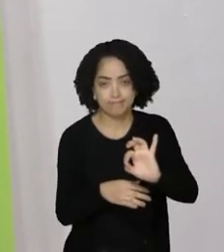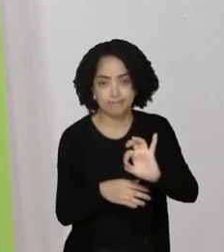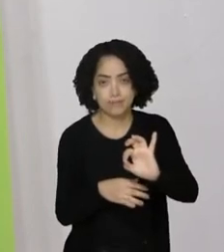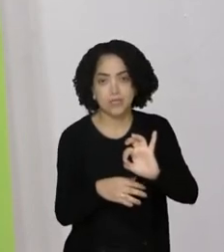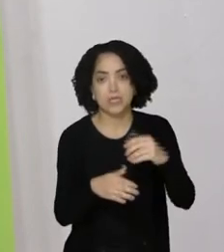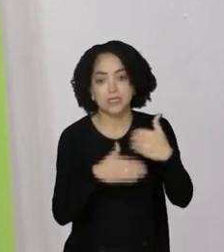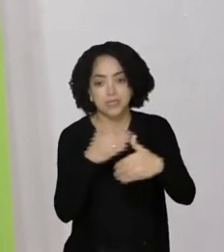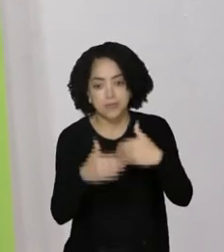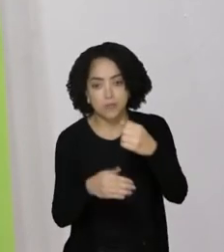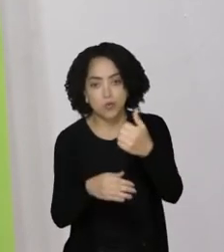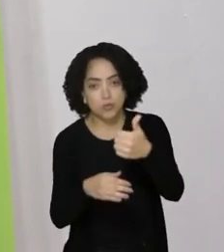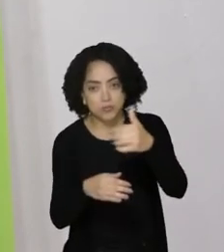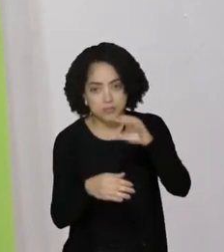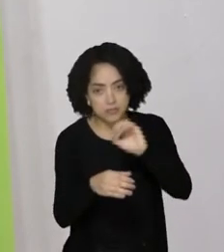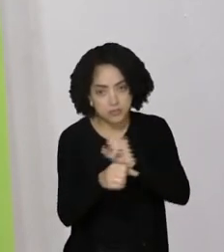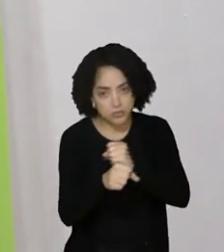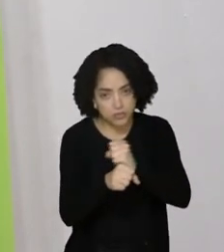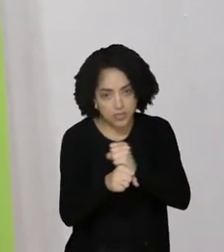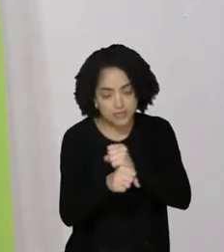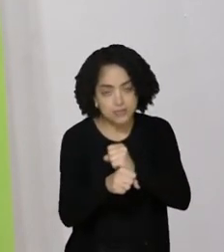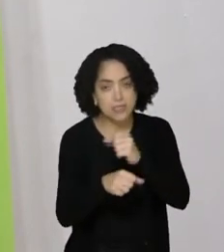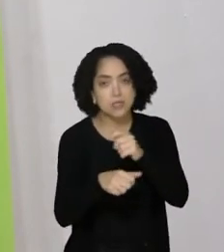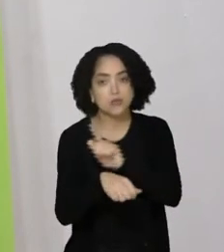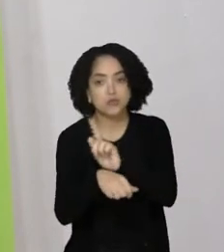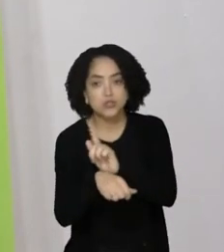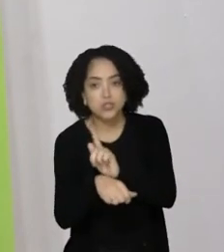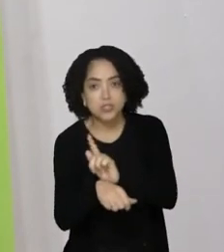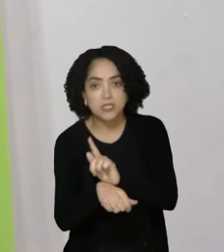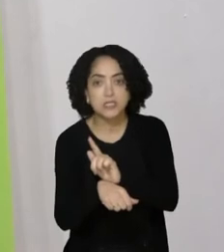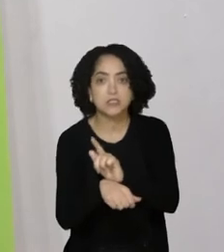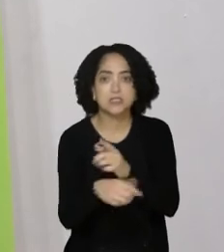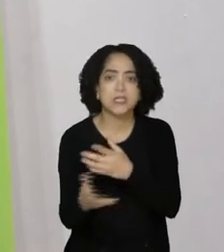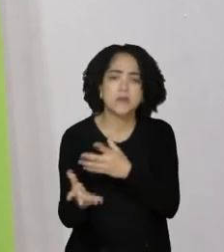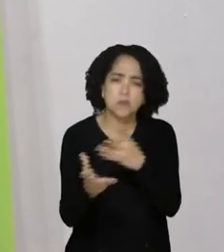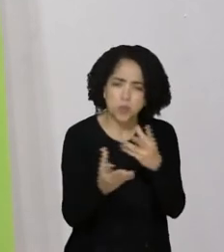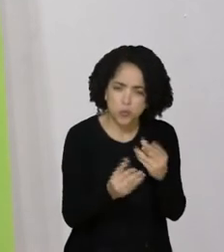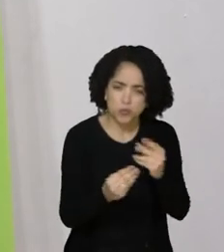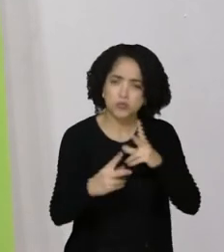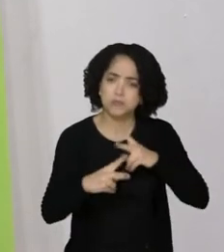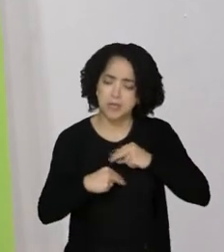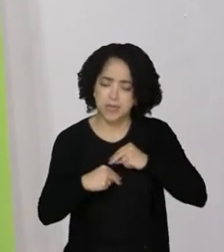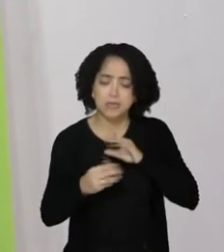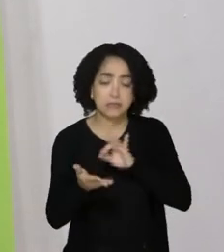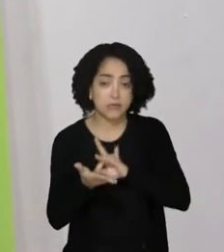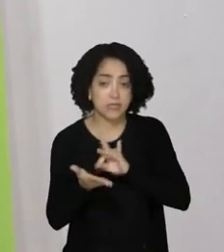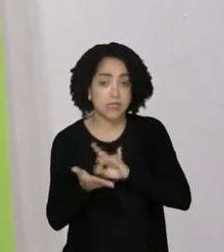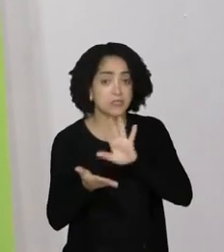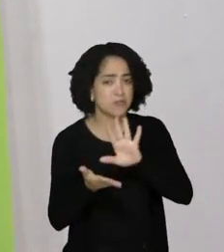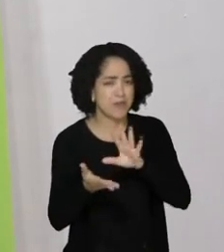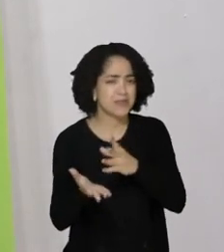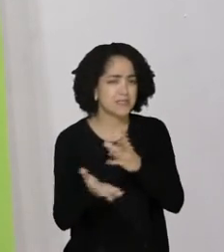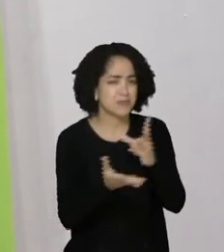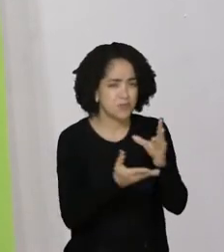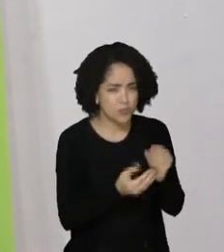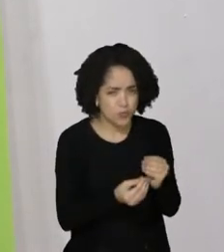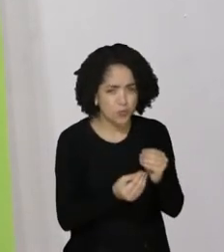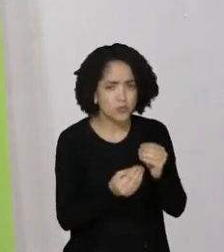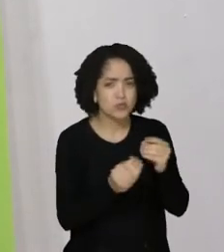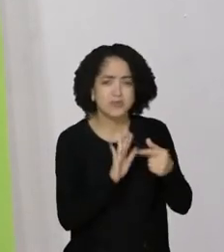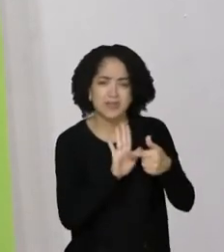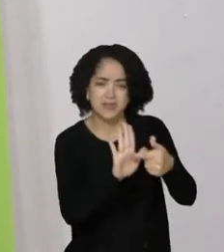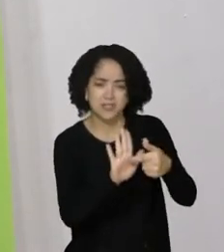de 10 anos de gerente na empresa gerentes que muitos deles merecem É verdade mas muitos são indicados